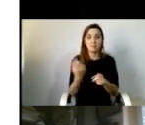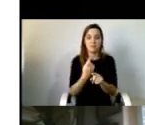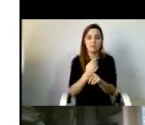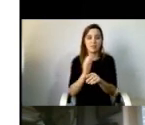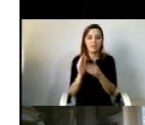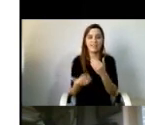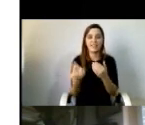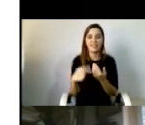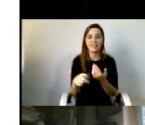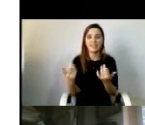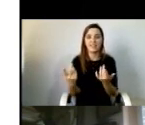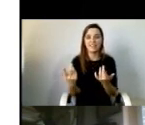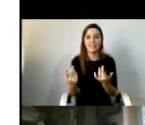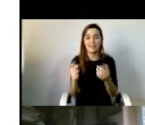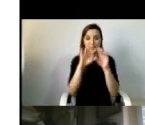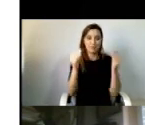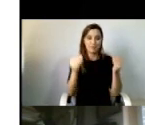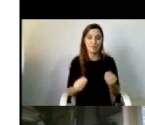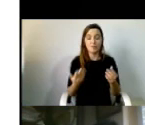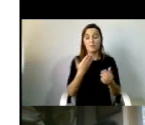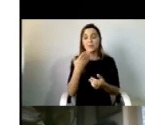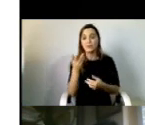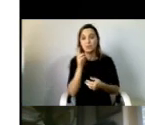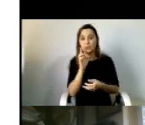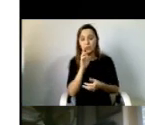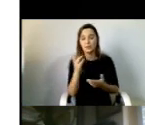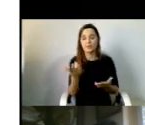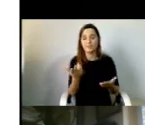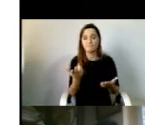nestas plataformas virtuais. Peço desculpa, em todo o caso,